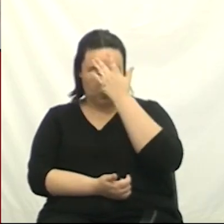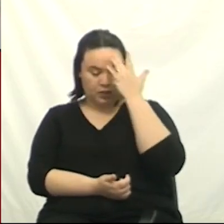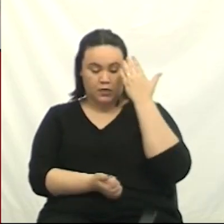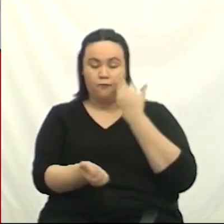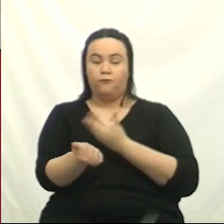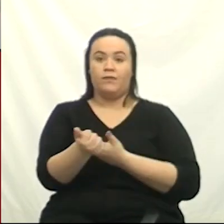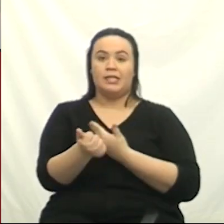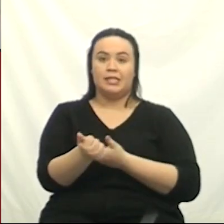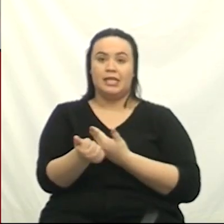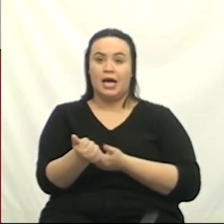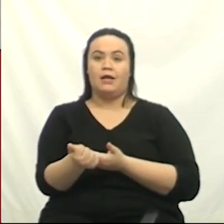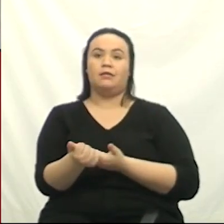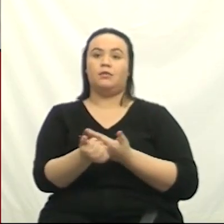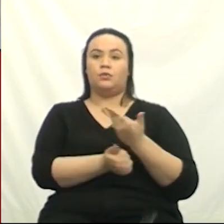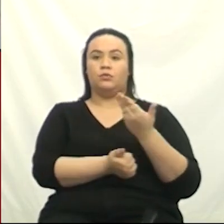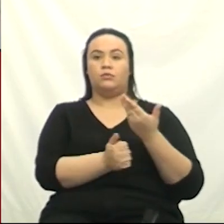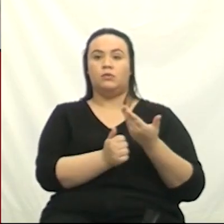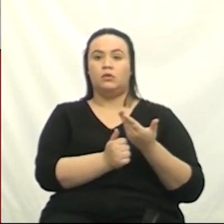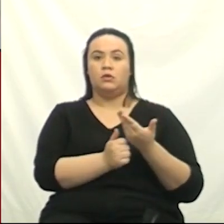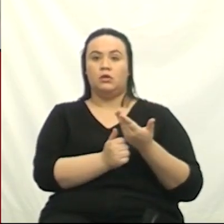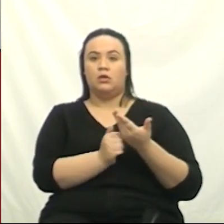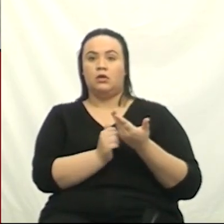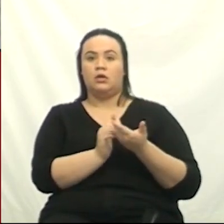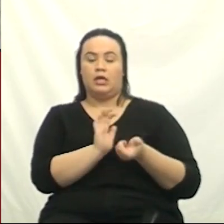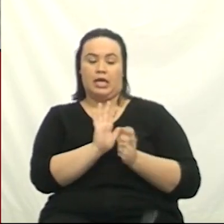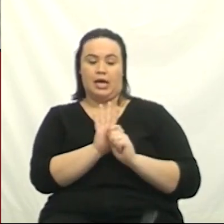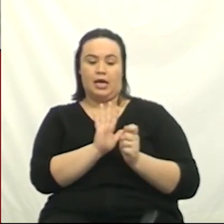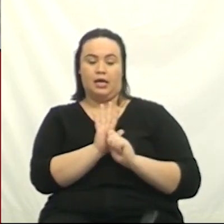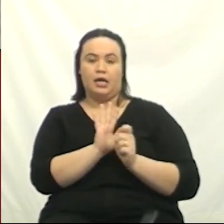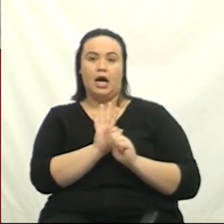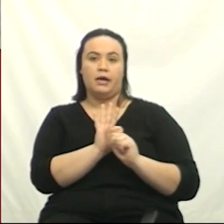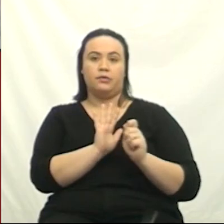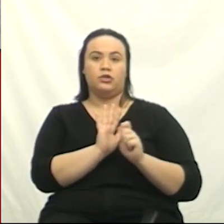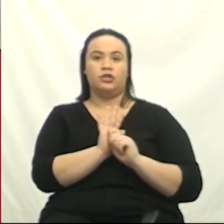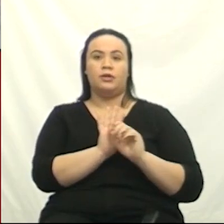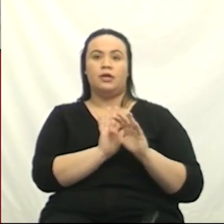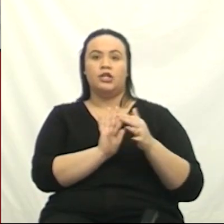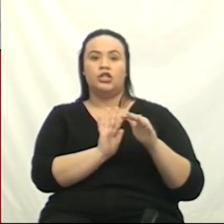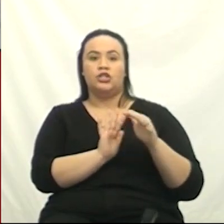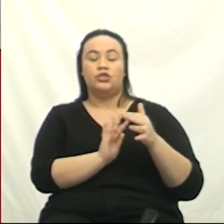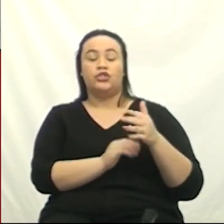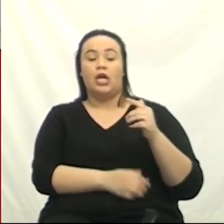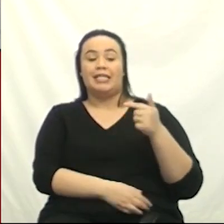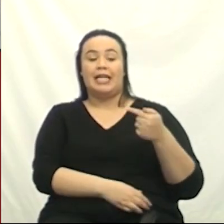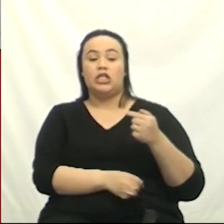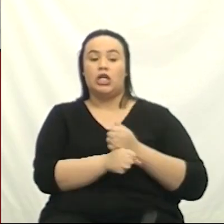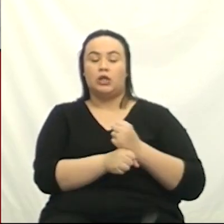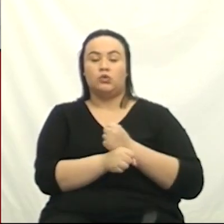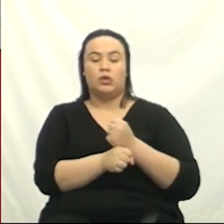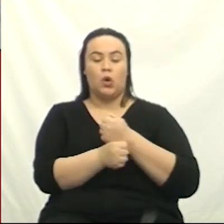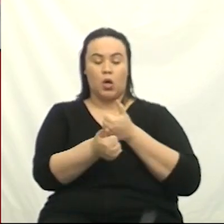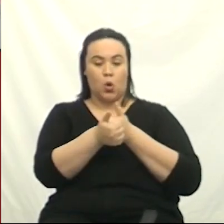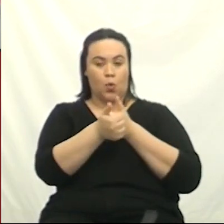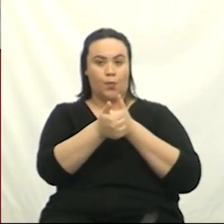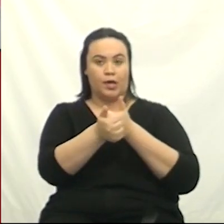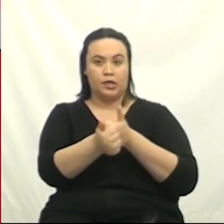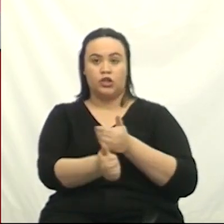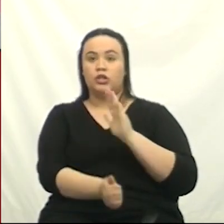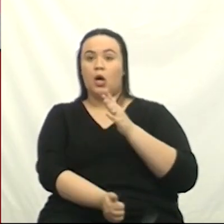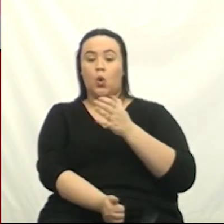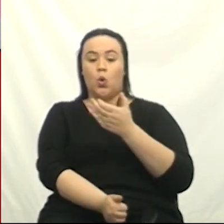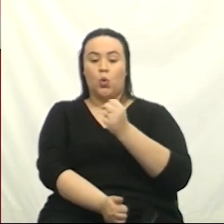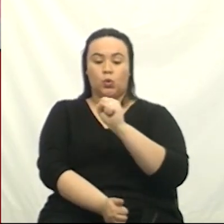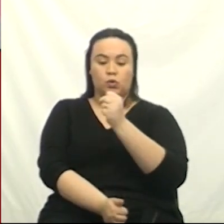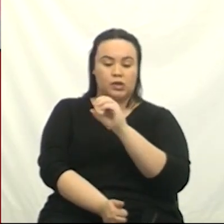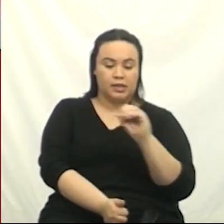químicos lá no Verdinho onde nesses sete anos já se passou ali mais de oitocentos que estavam internados ali